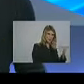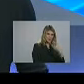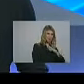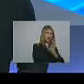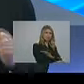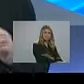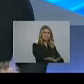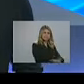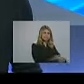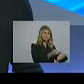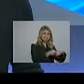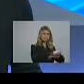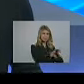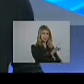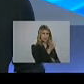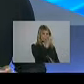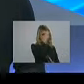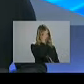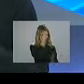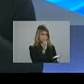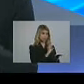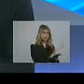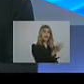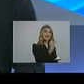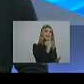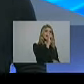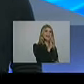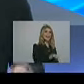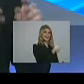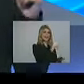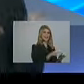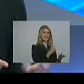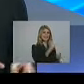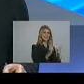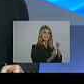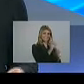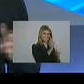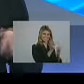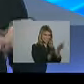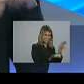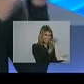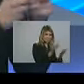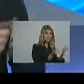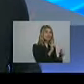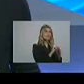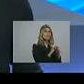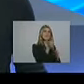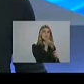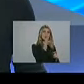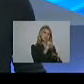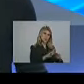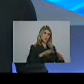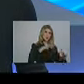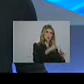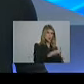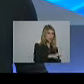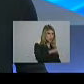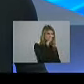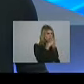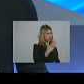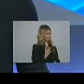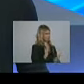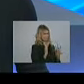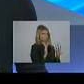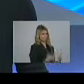acostumado a receber da Prefeitura, eles queriam cancelar a licitação e refazer para colocar um preço mais alto. Mas comigo não é assim que